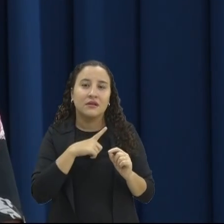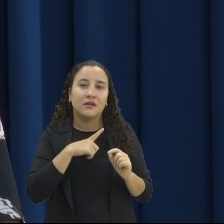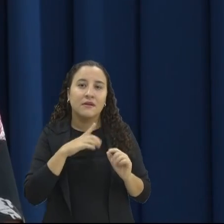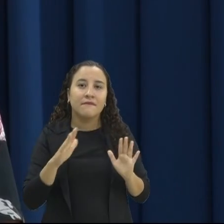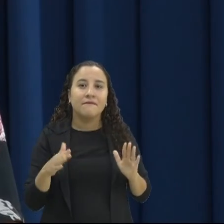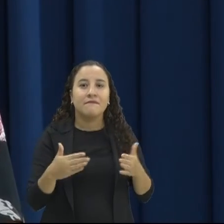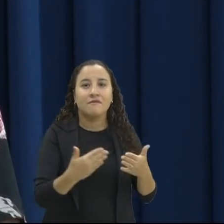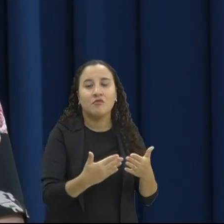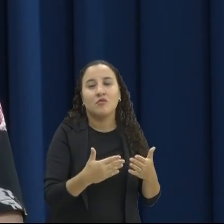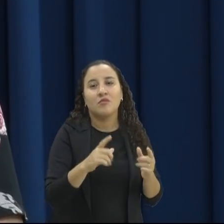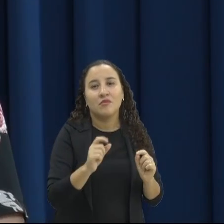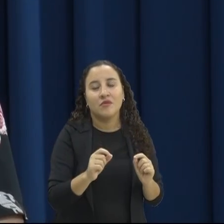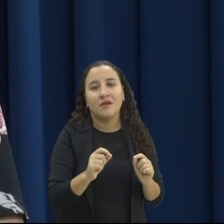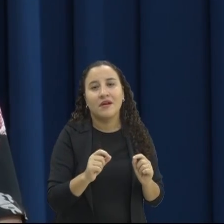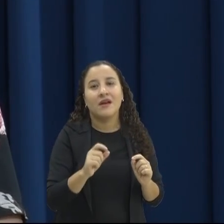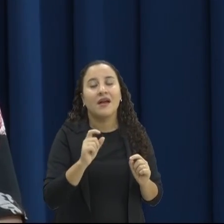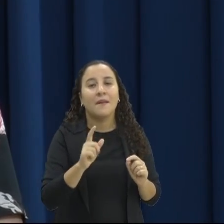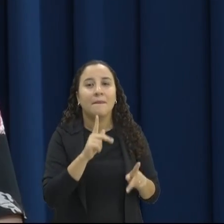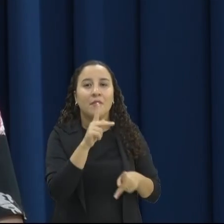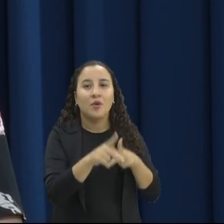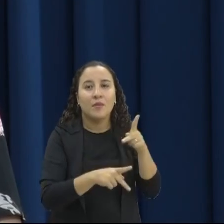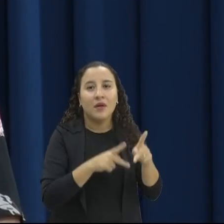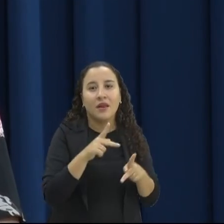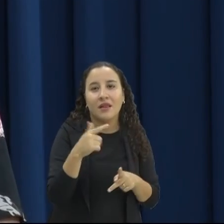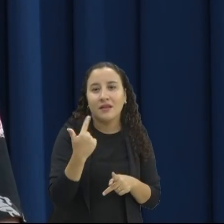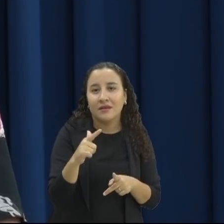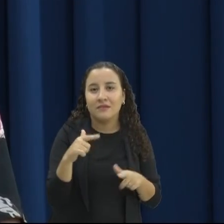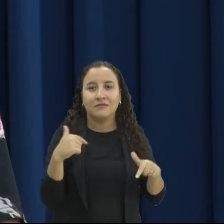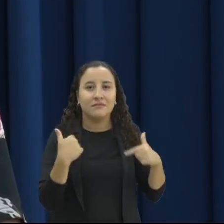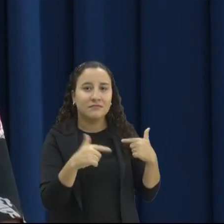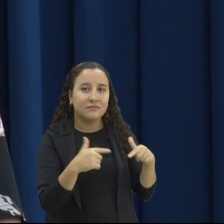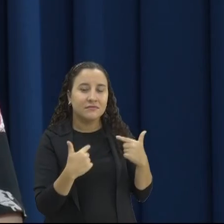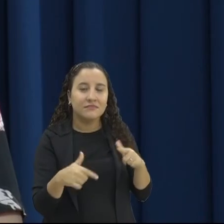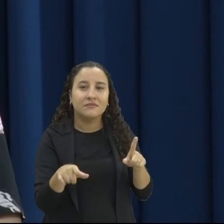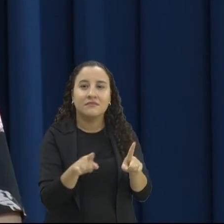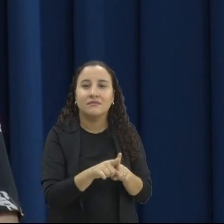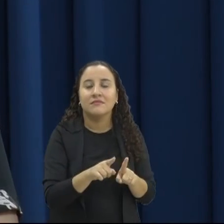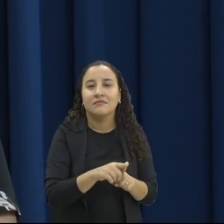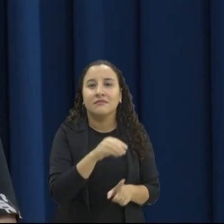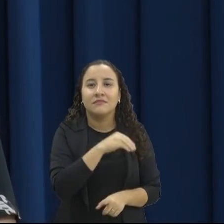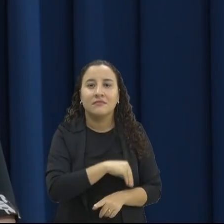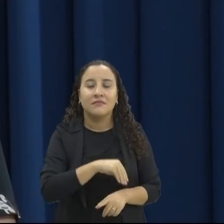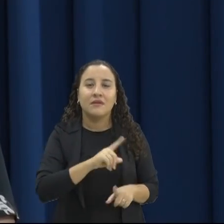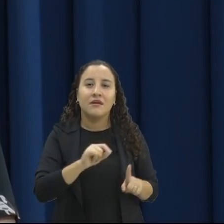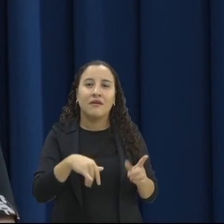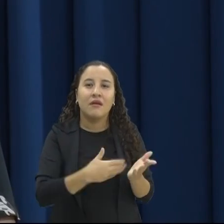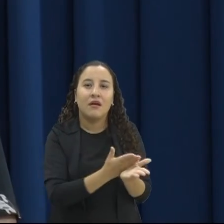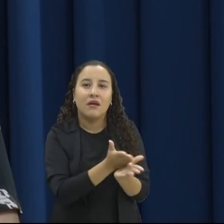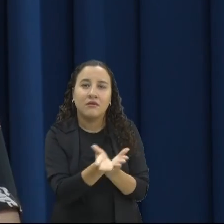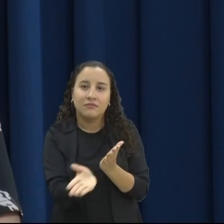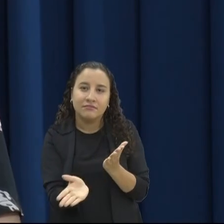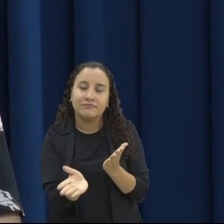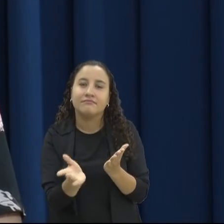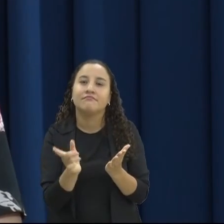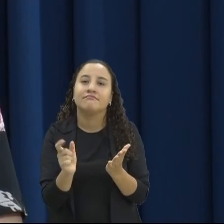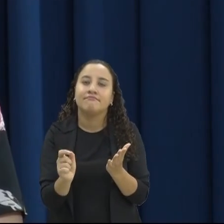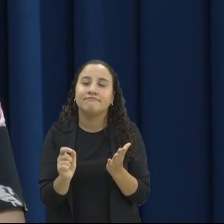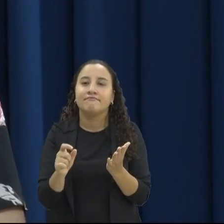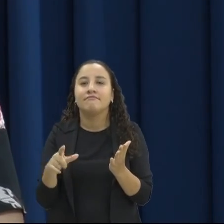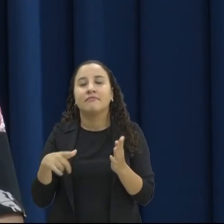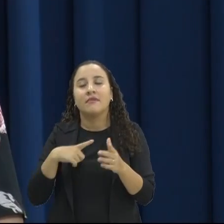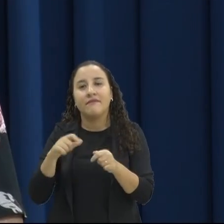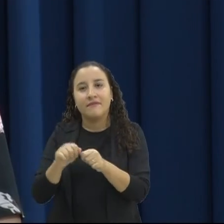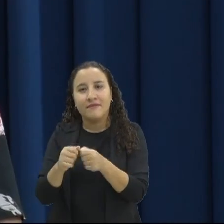parte considerável, que não tendo emprego, que não tendo renda, cai na marginalidade. Em